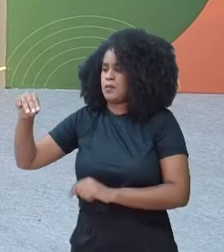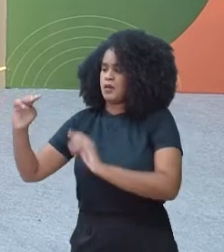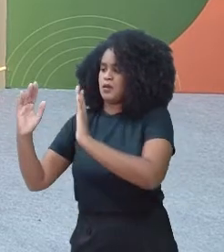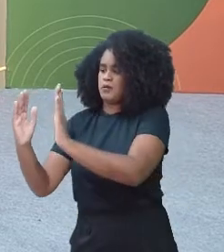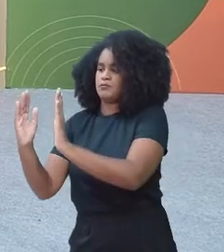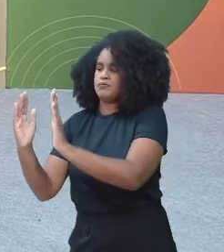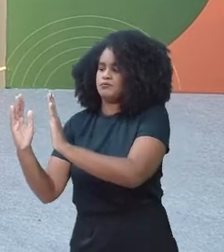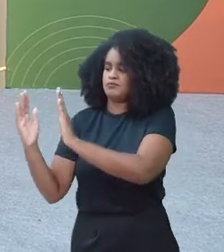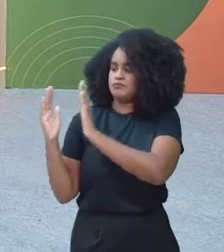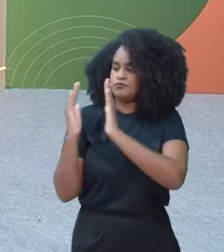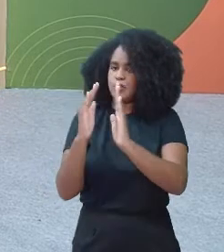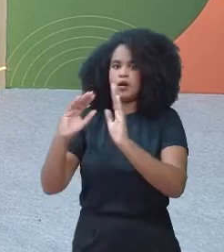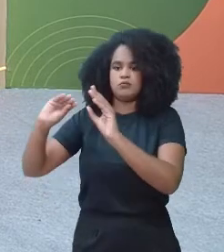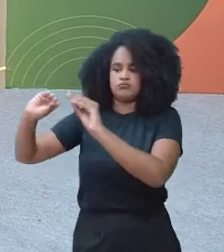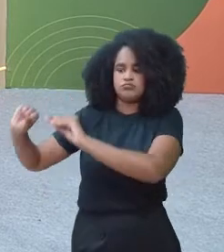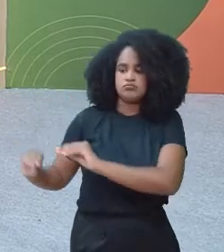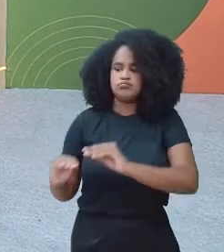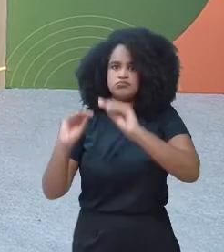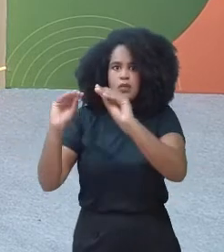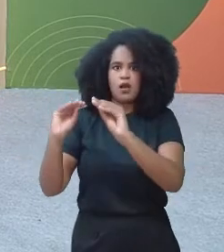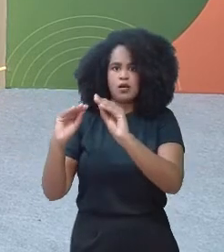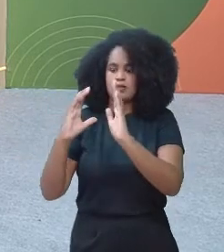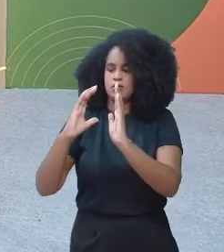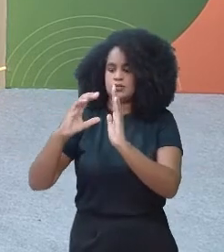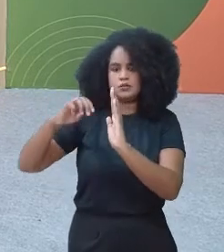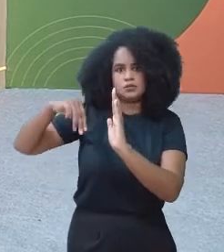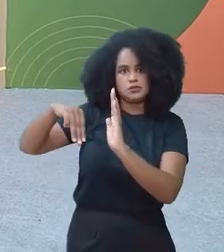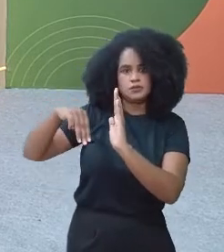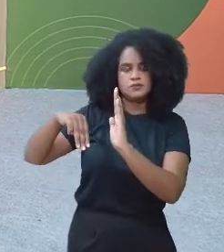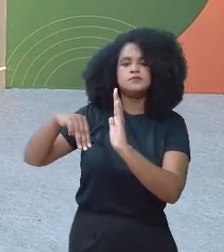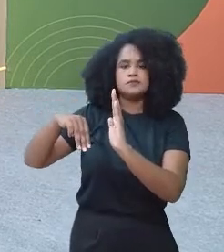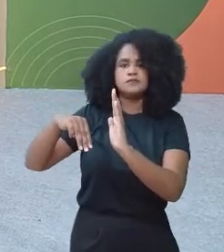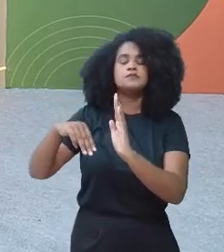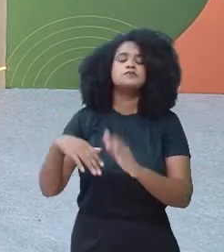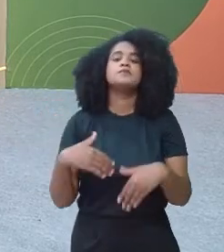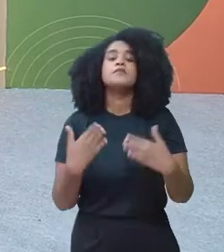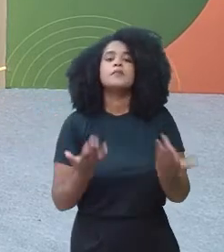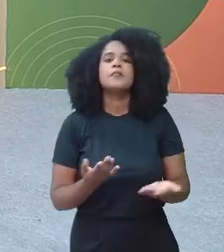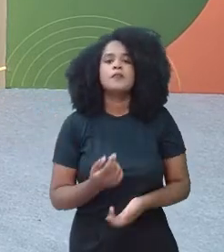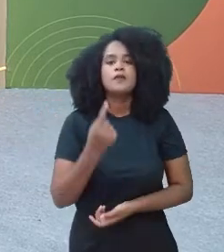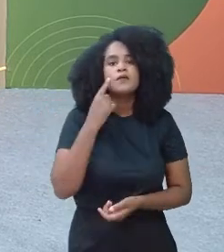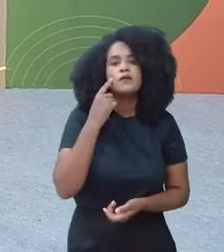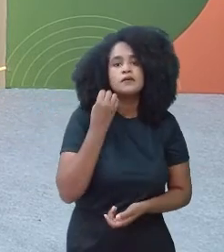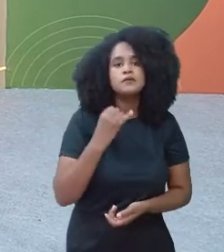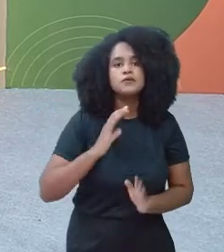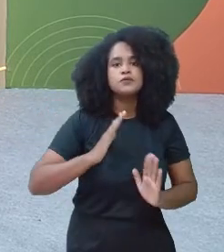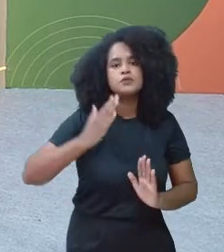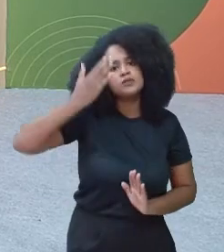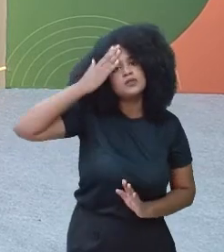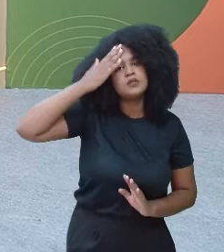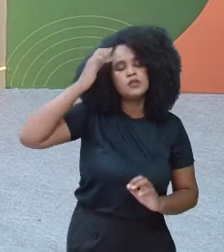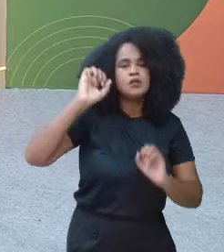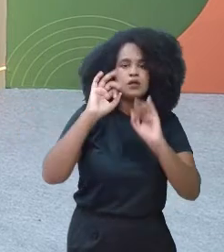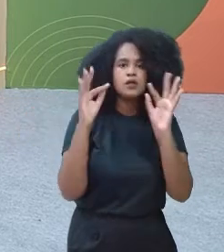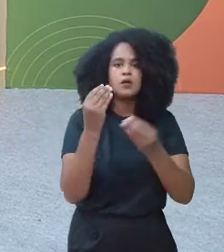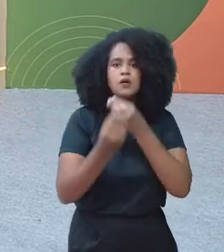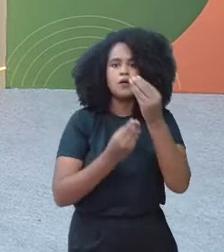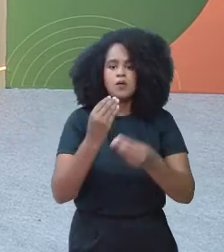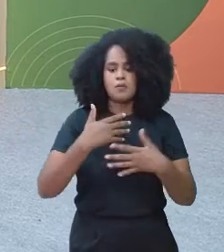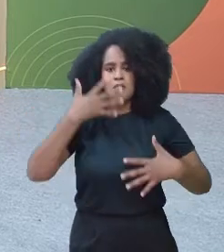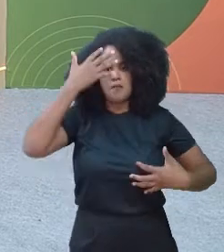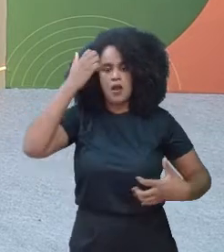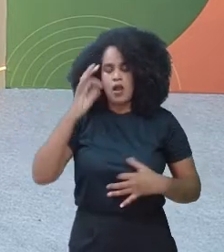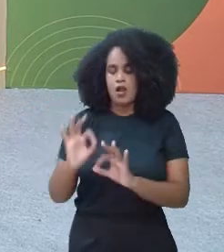próxima unidade. Então, ó, se eu tenho a noção de que normalmente a medição da altura de um macaquinho é